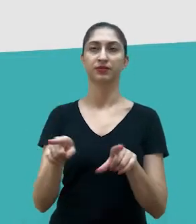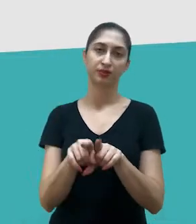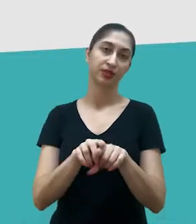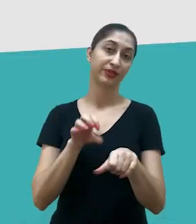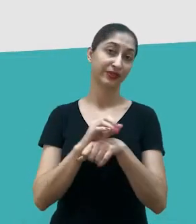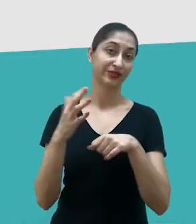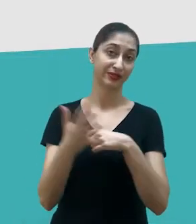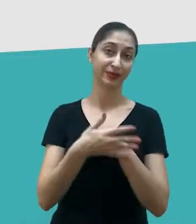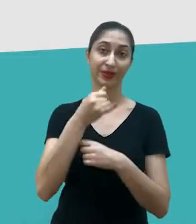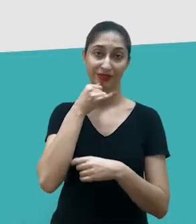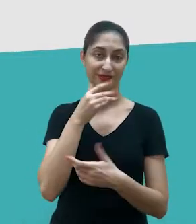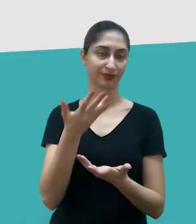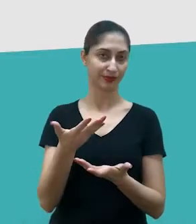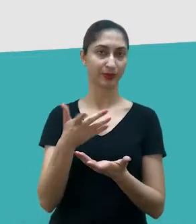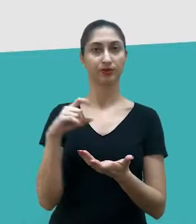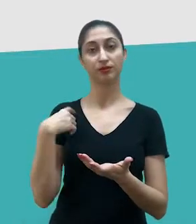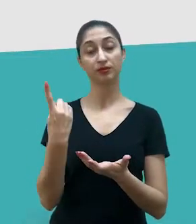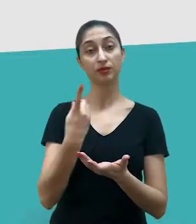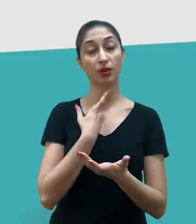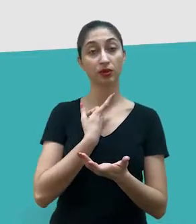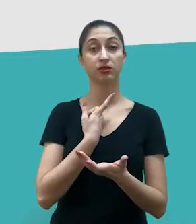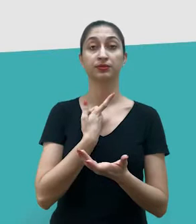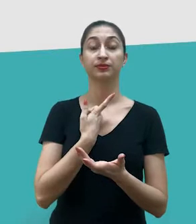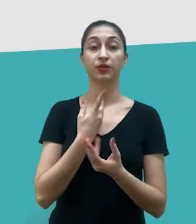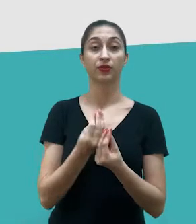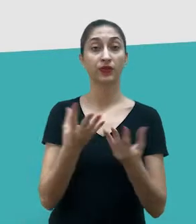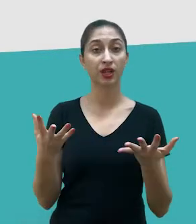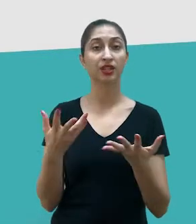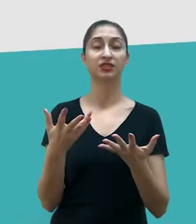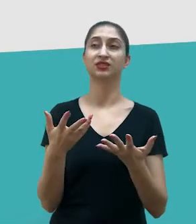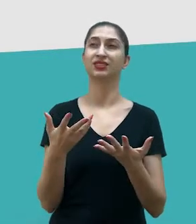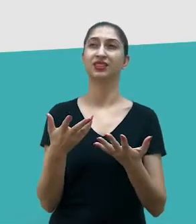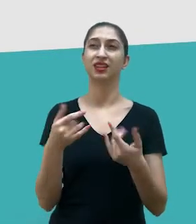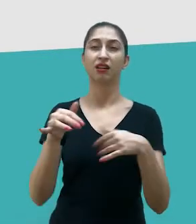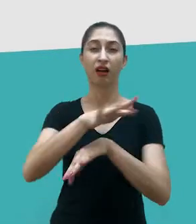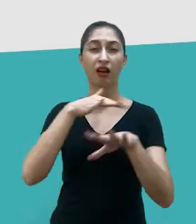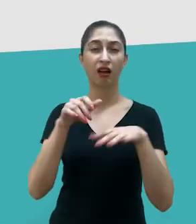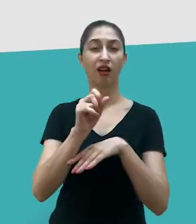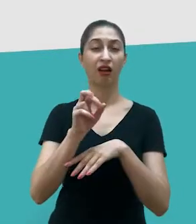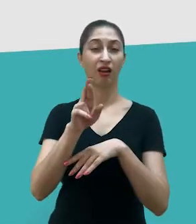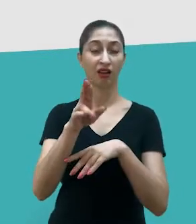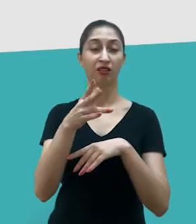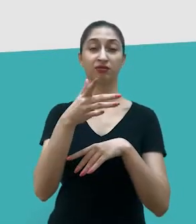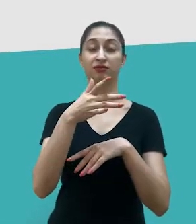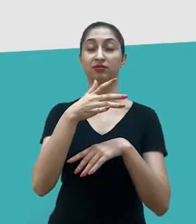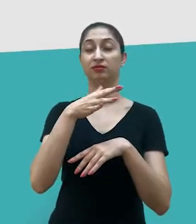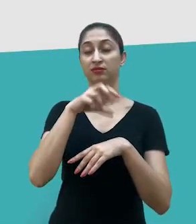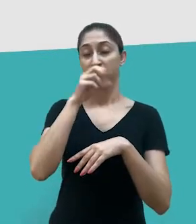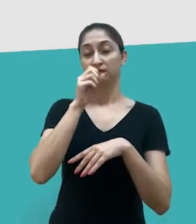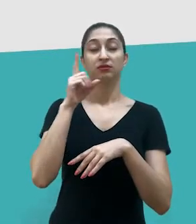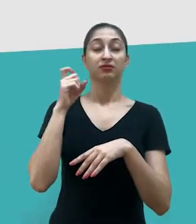do Covid-19. A gente gera uma insegurança alimentar, poluição do ar, e é claro que para tudo